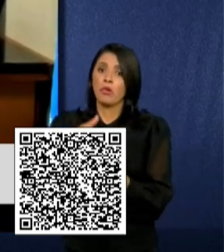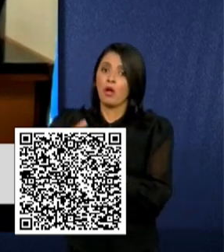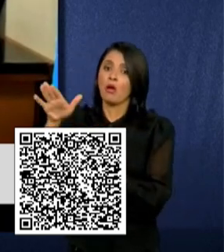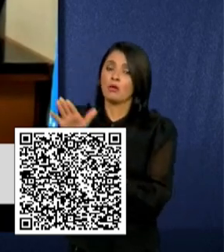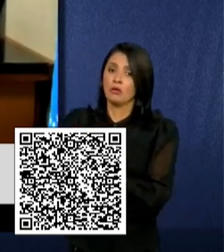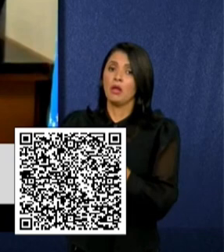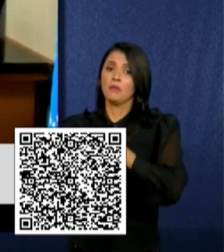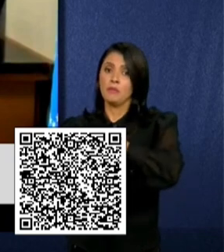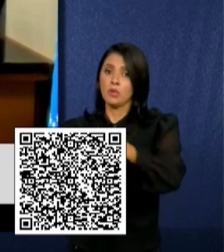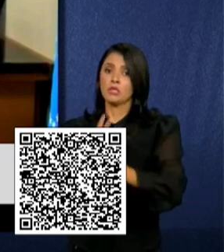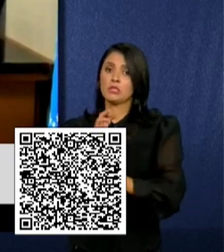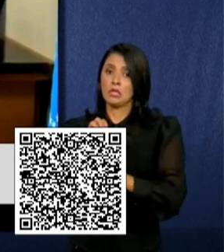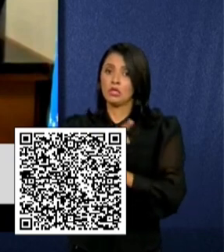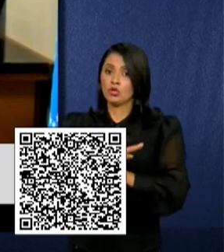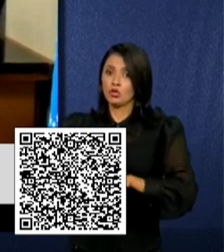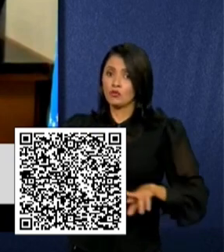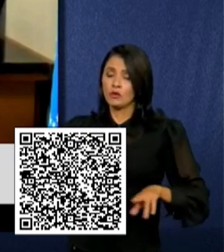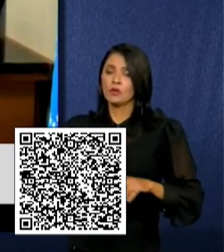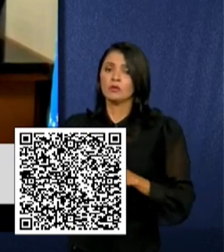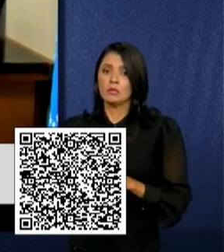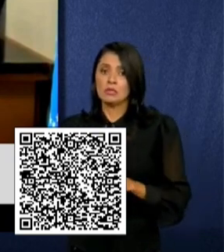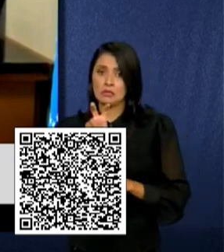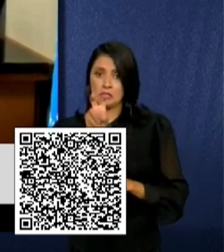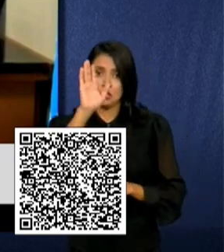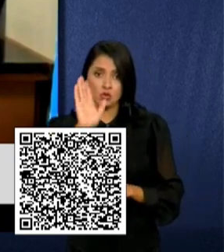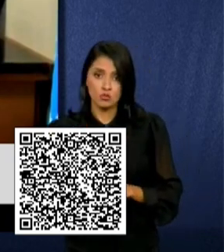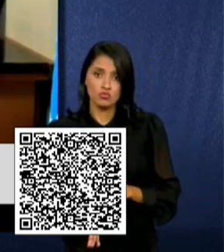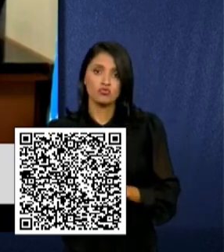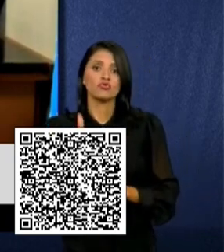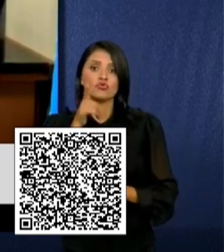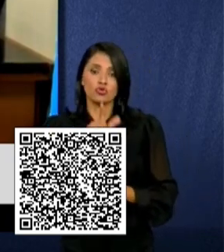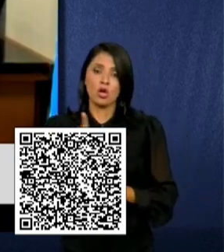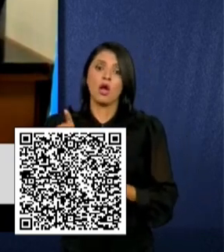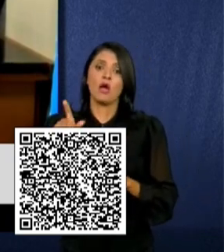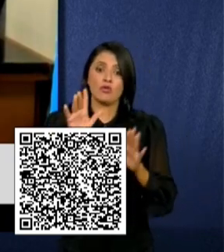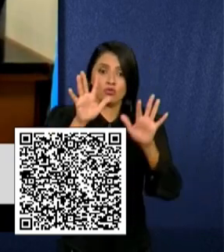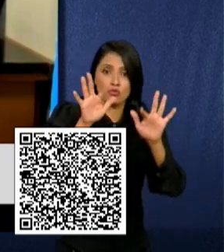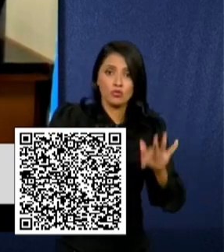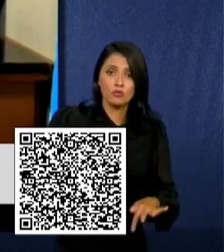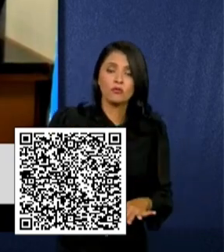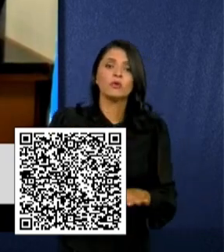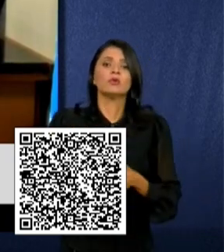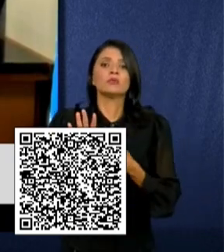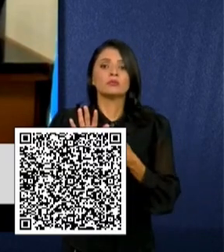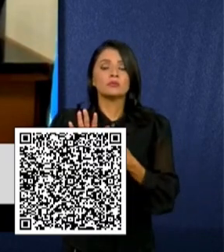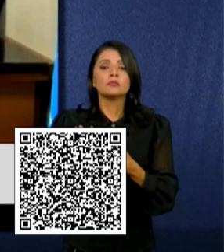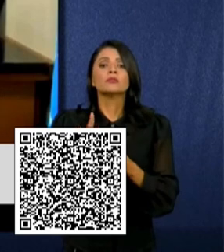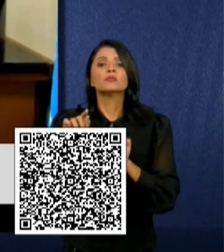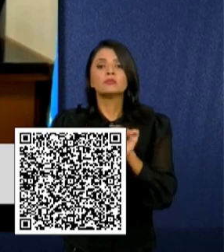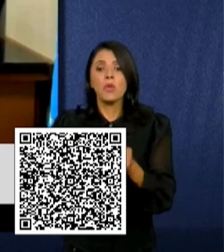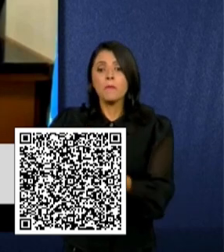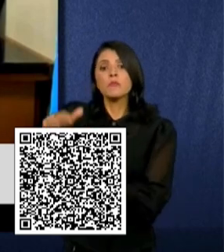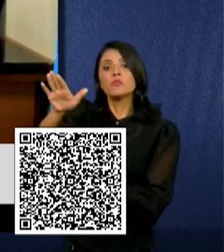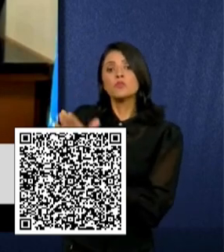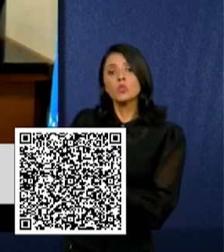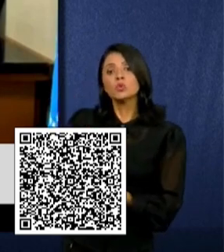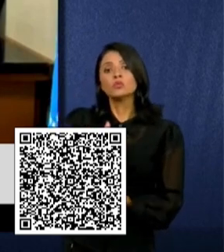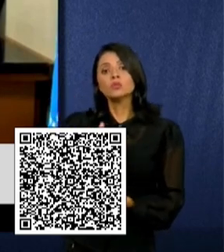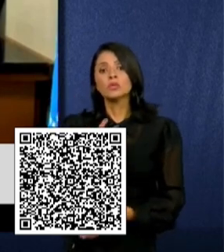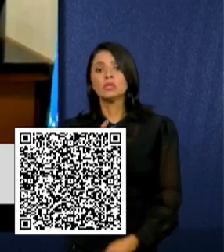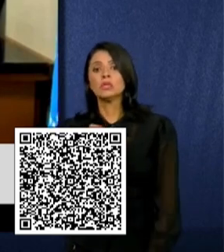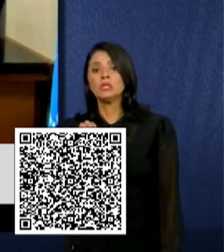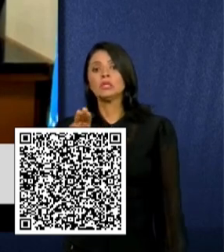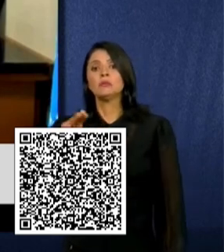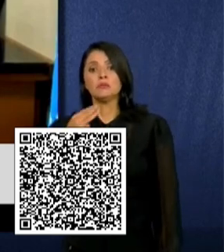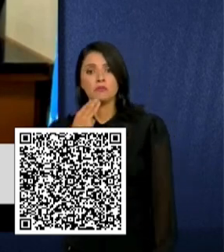empresas diferentes. Desses 30, 5 já chegaram ao final e redundaram em aplicações de multas de cerca de